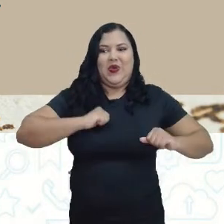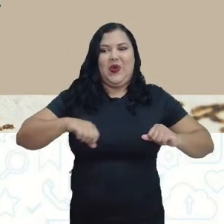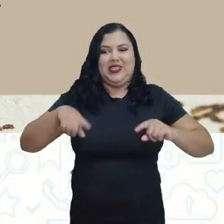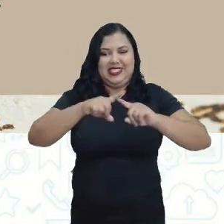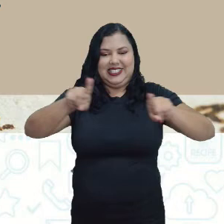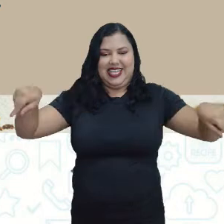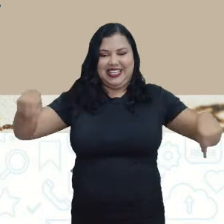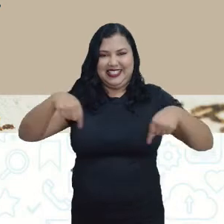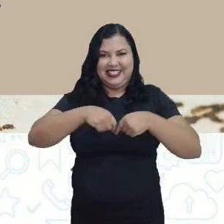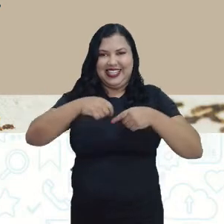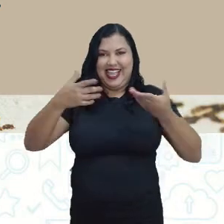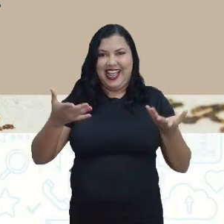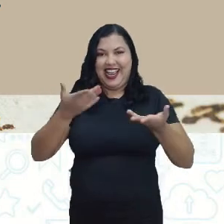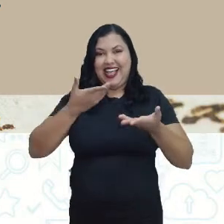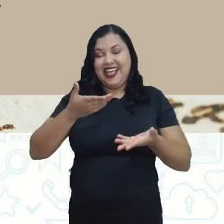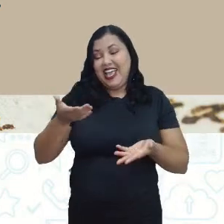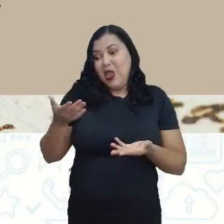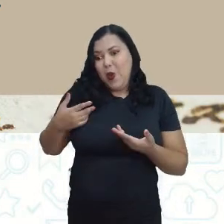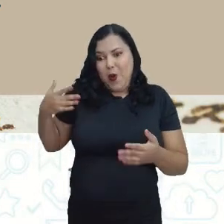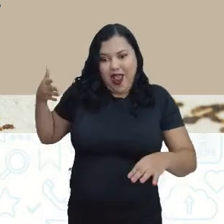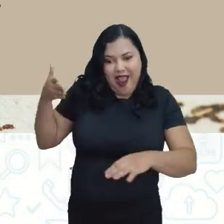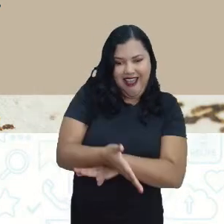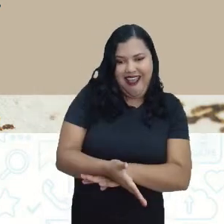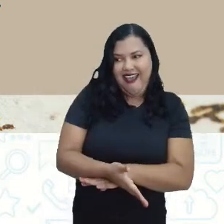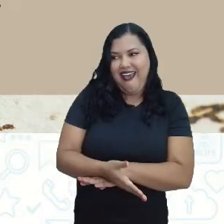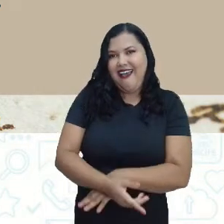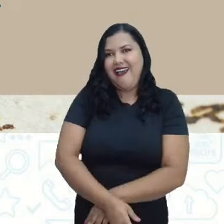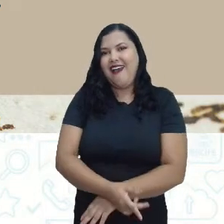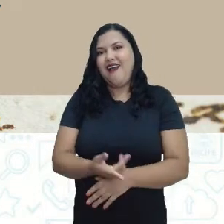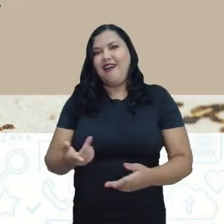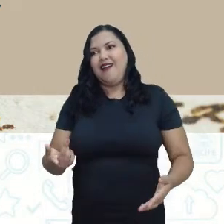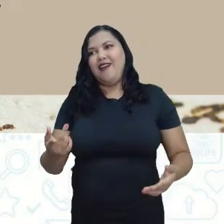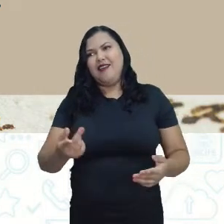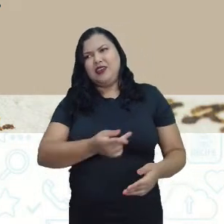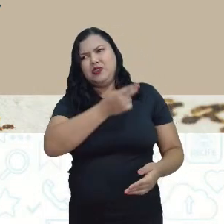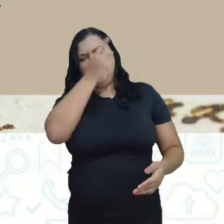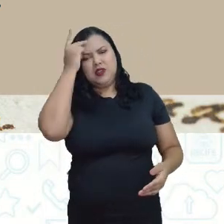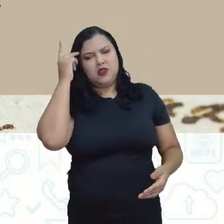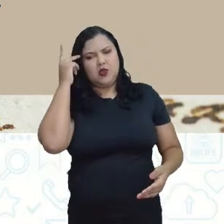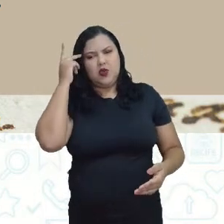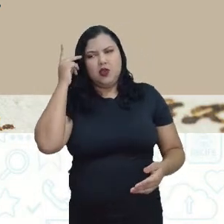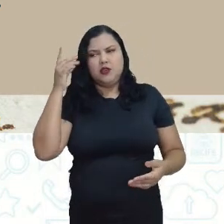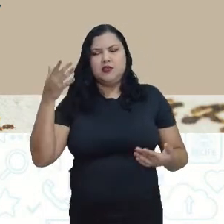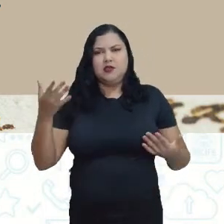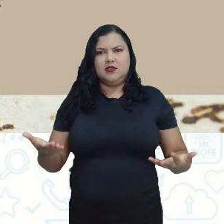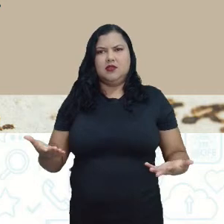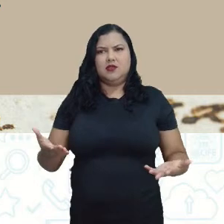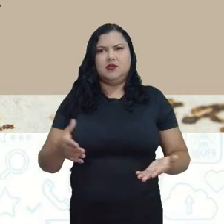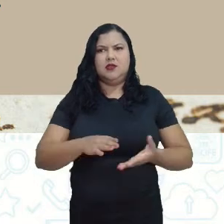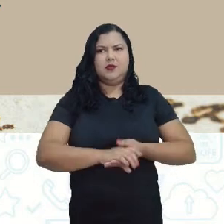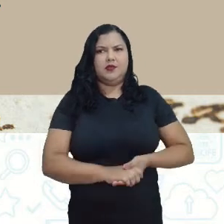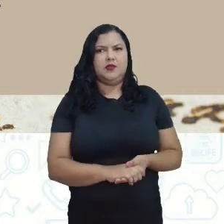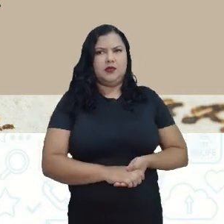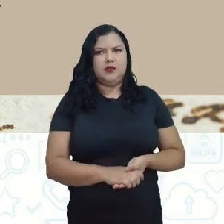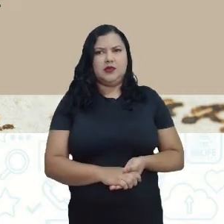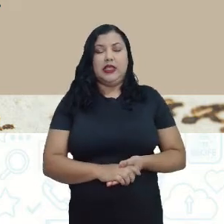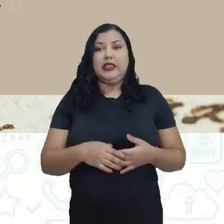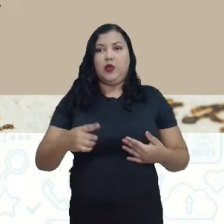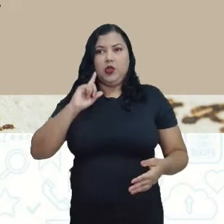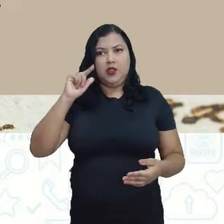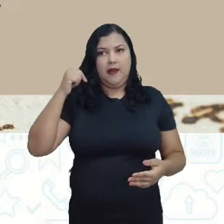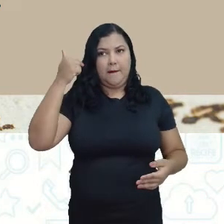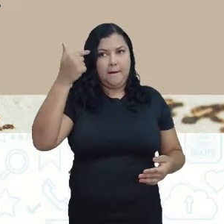recebi as mais efusivas saudações de morte. A gata. Logo depois das